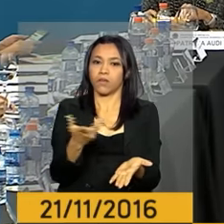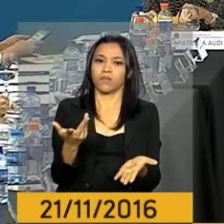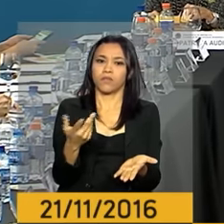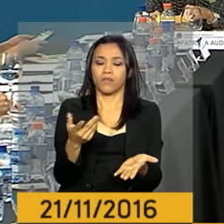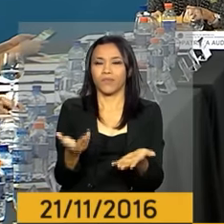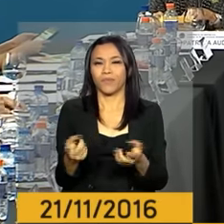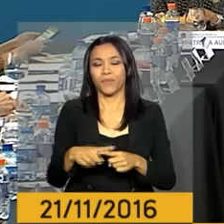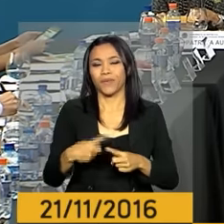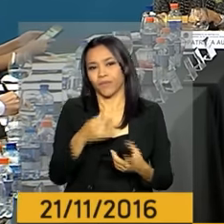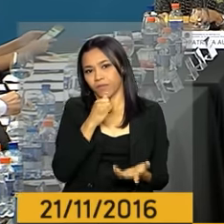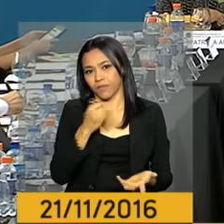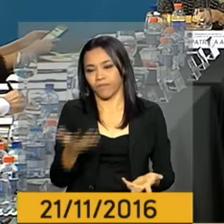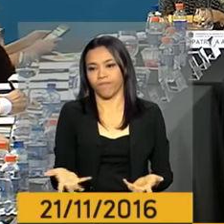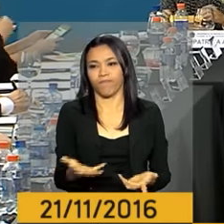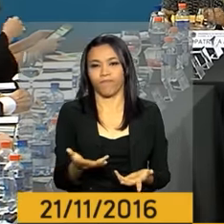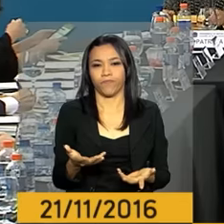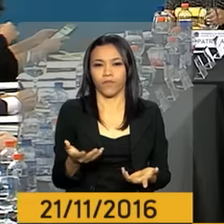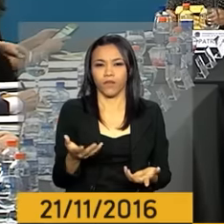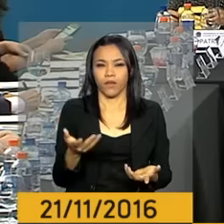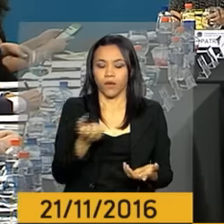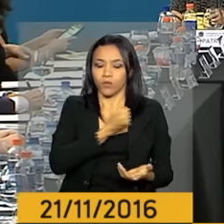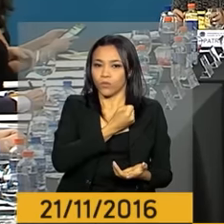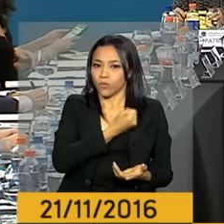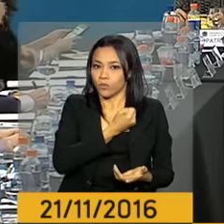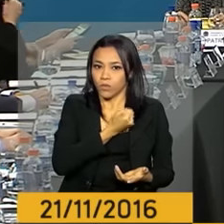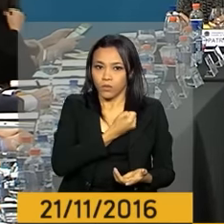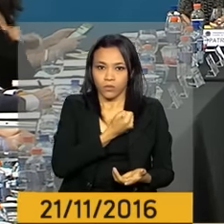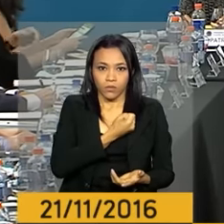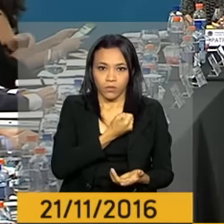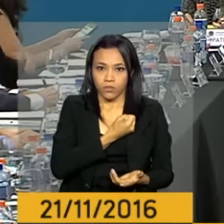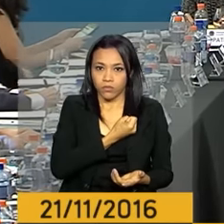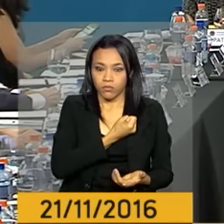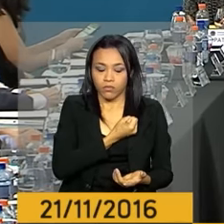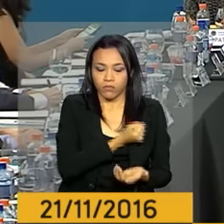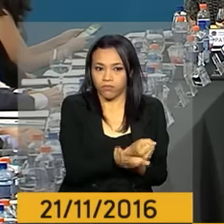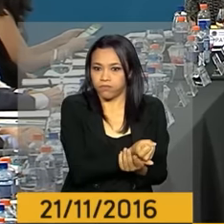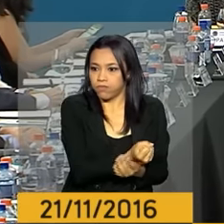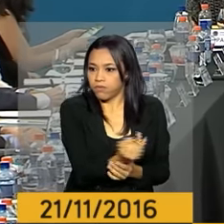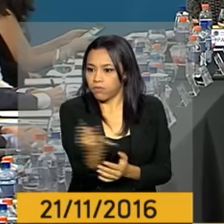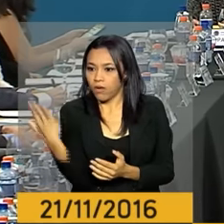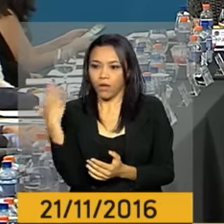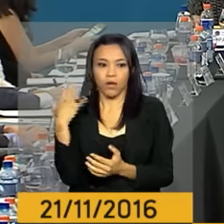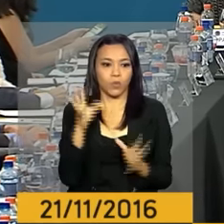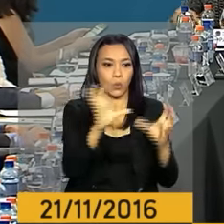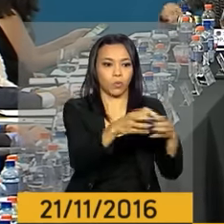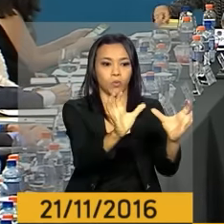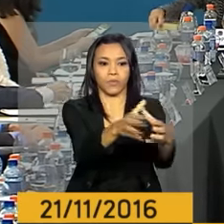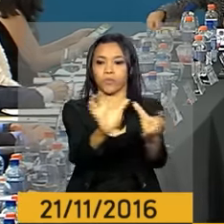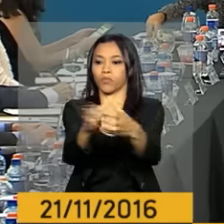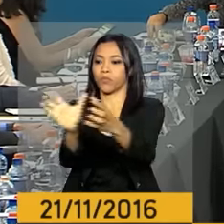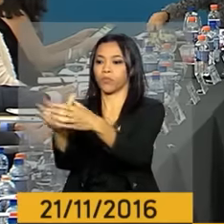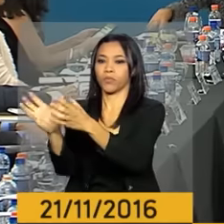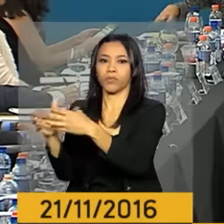número, digamos, excessivo, né, de partidos, você ter